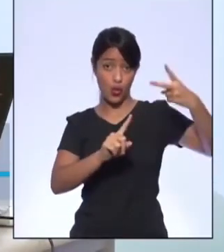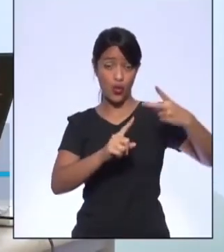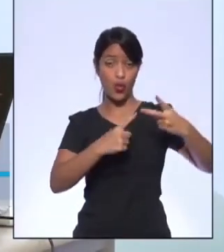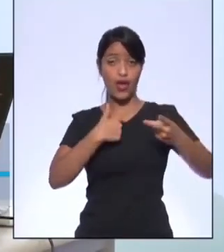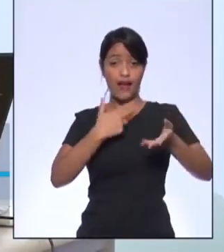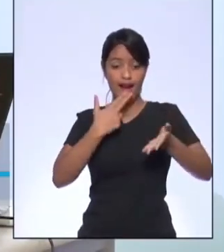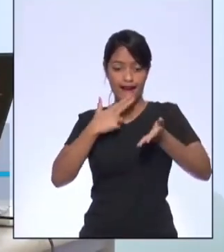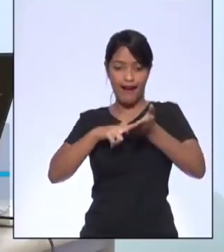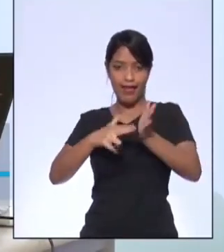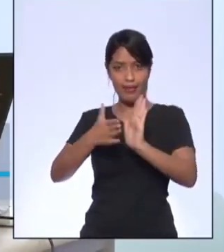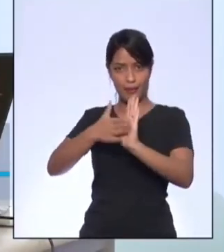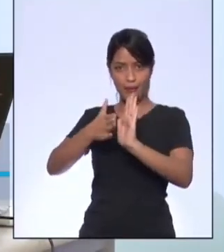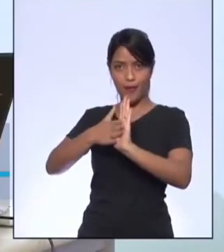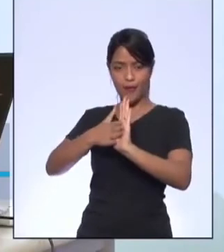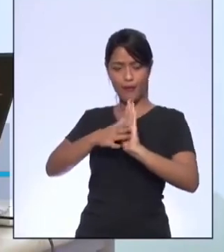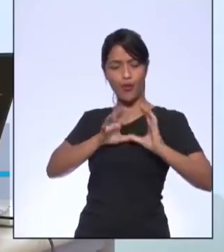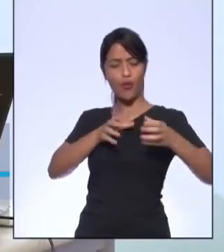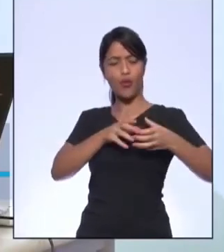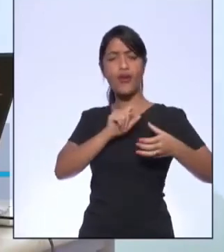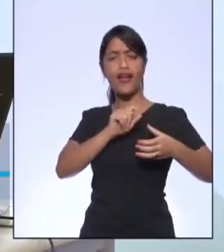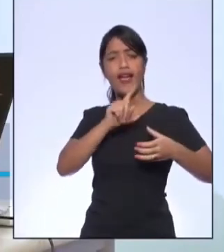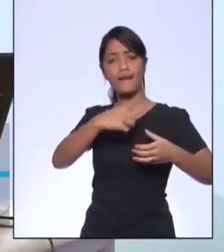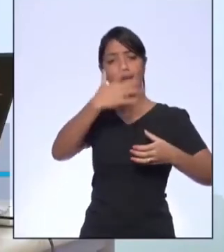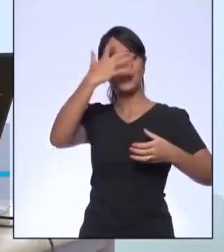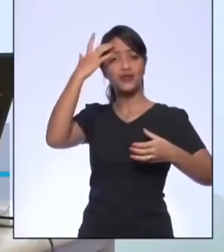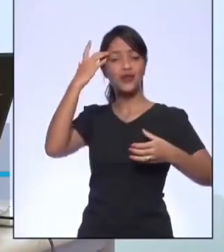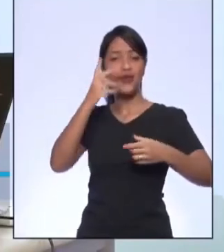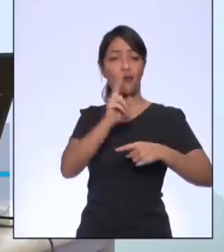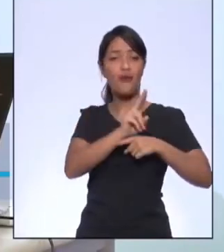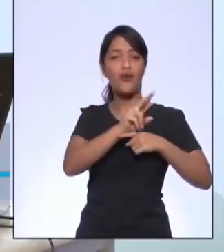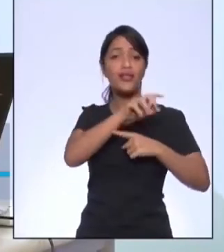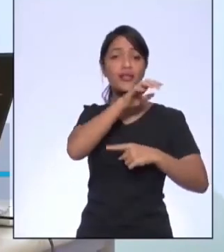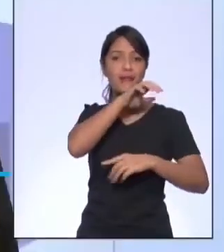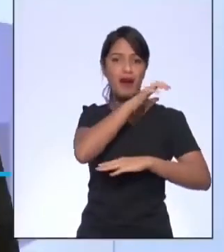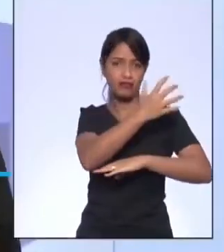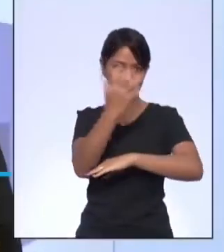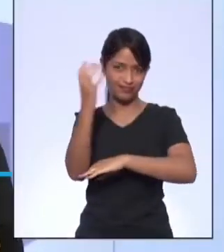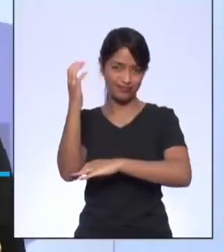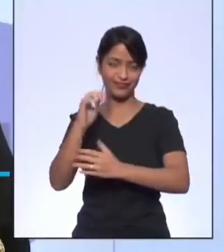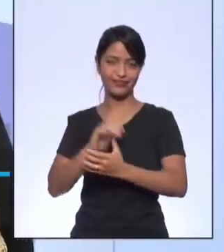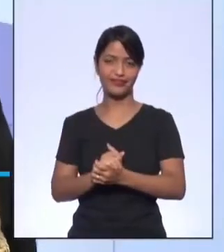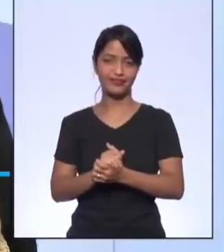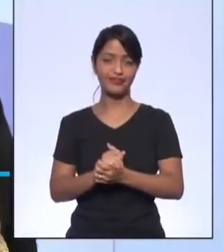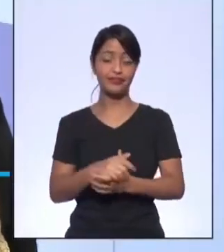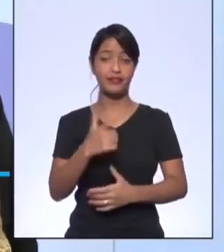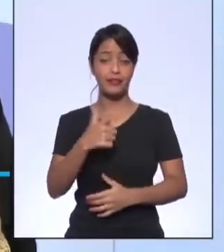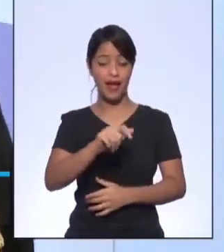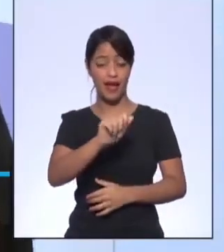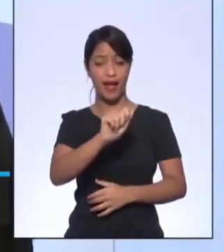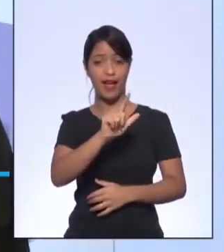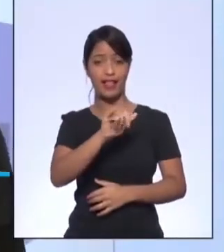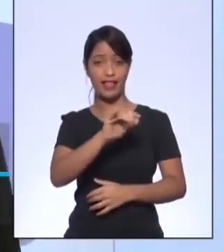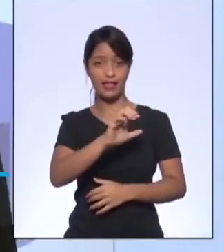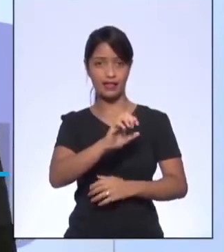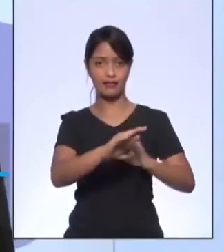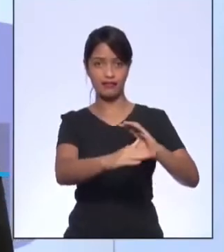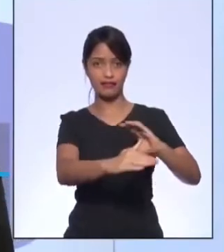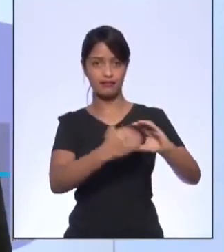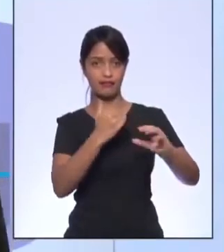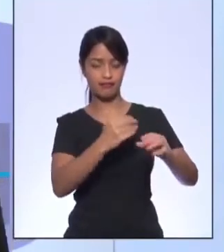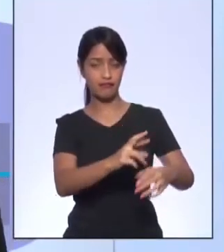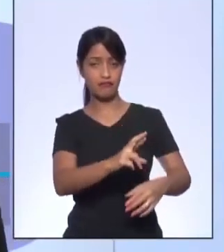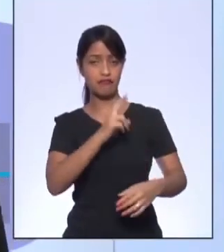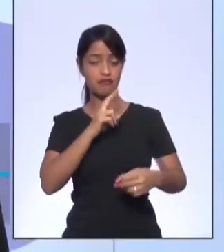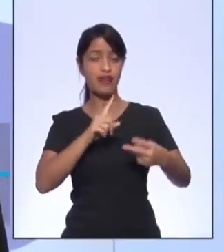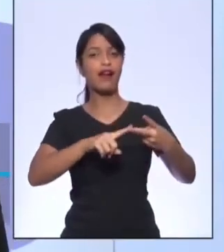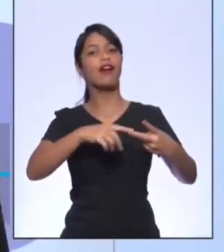animais silvestres. Tá. E a Alice também colocou certinho, né? Movimento dos animais, a 2, né? Isso,